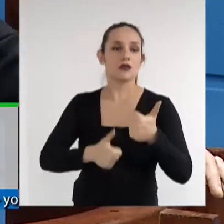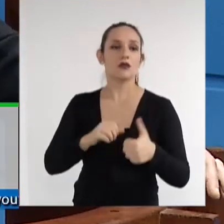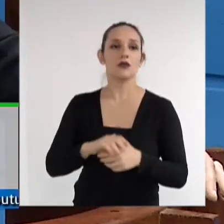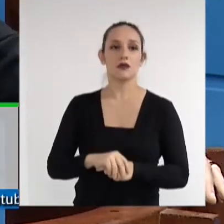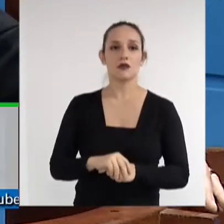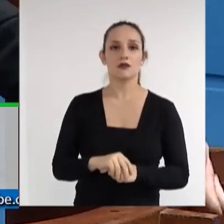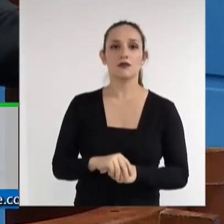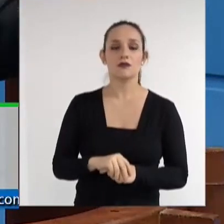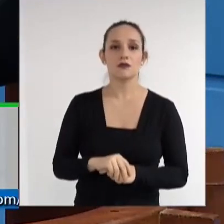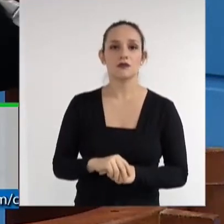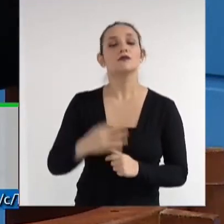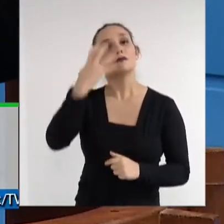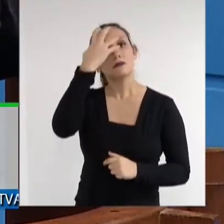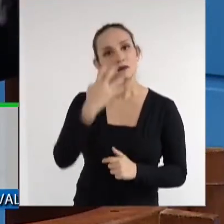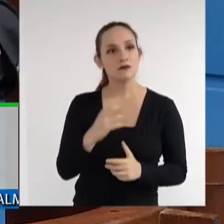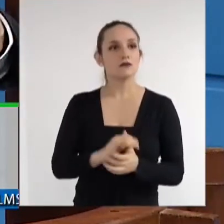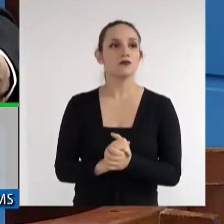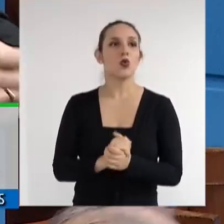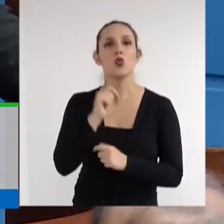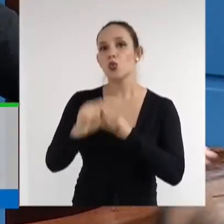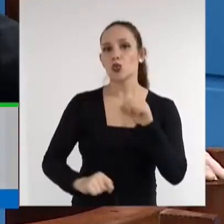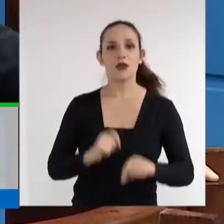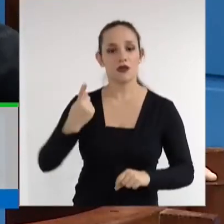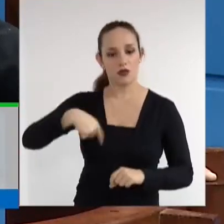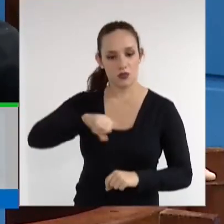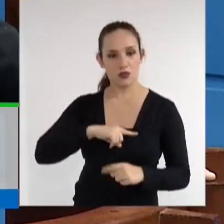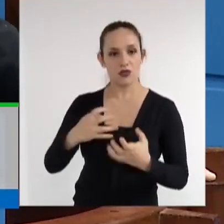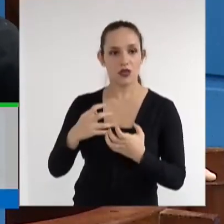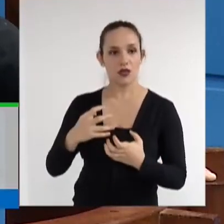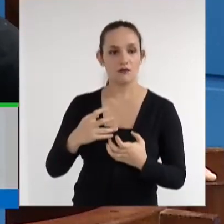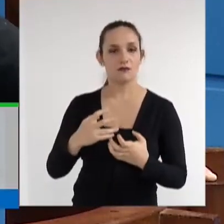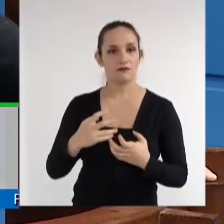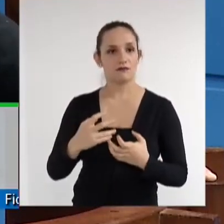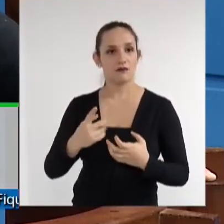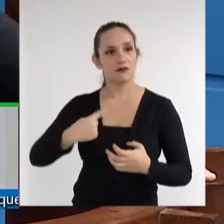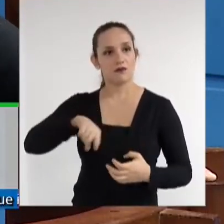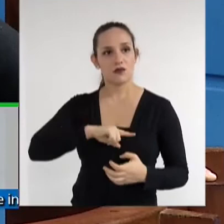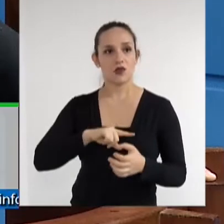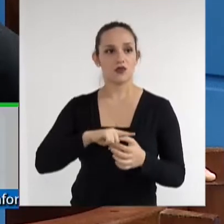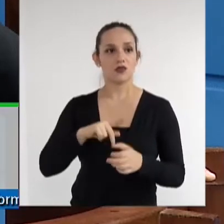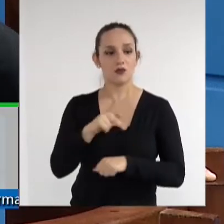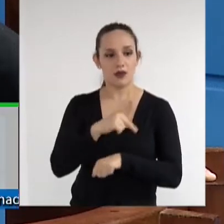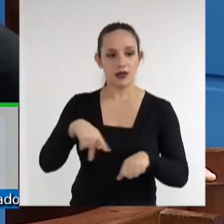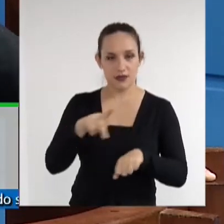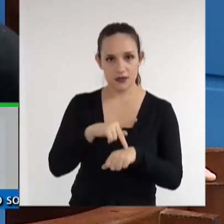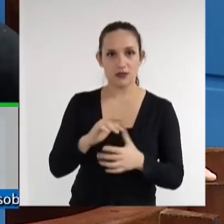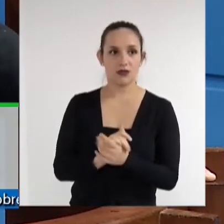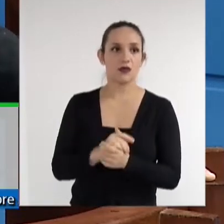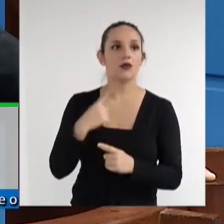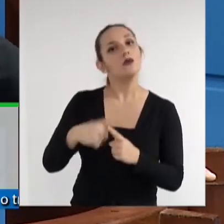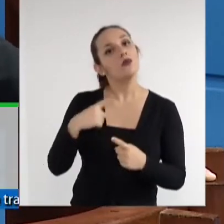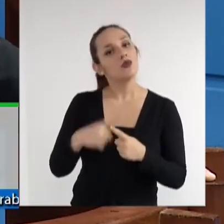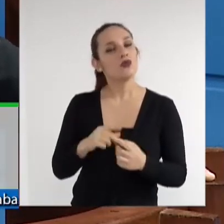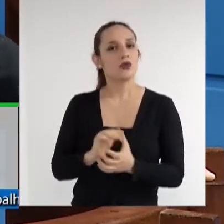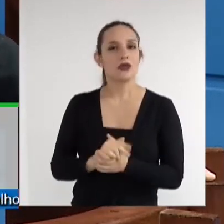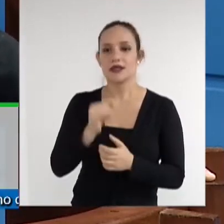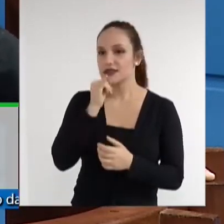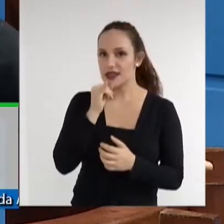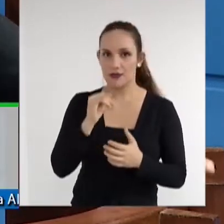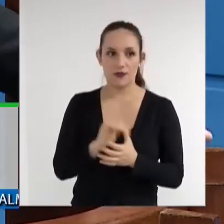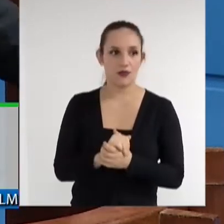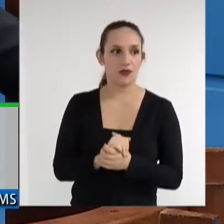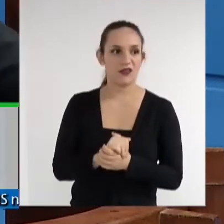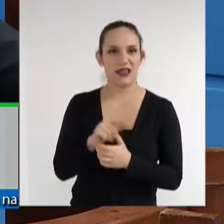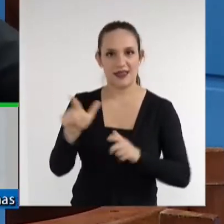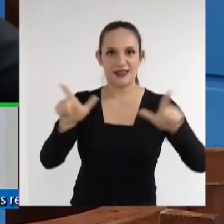séria sobre o que nós queremos para o nosso país. A gente ouve muito assim na televisão, né? Que Brasil eu